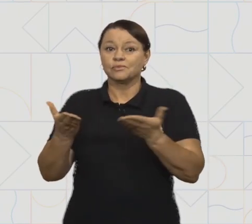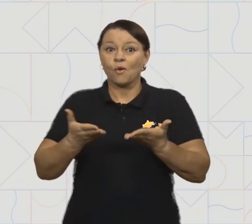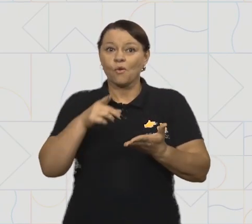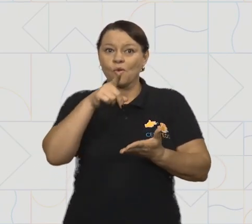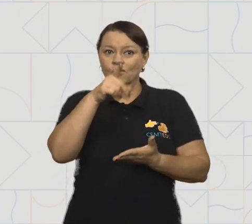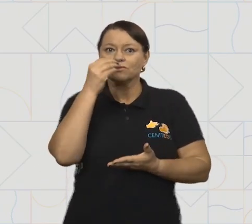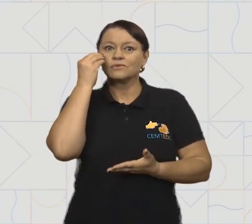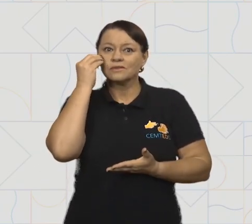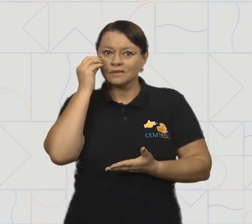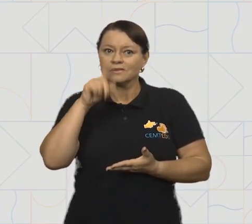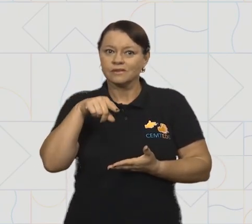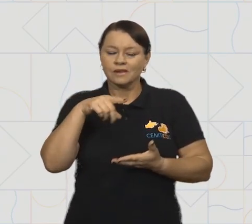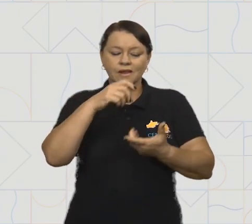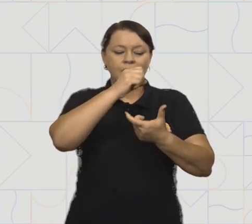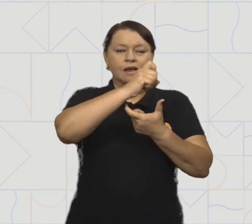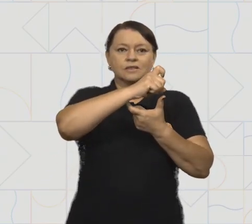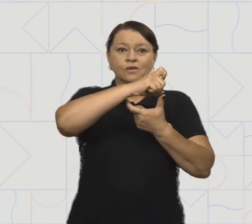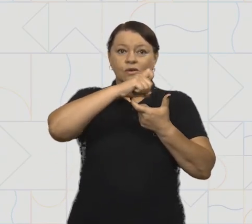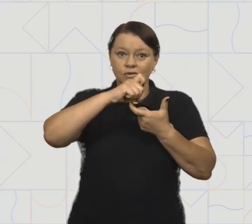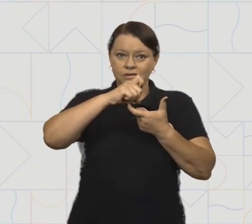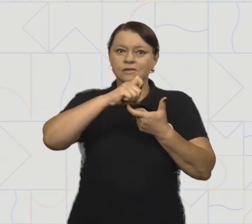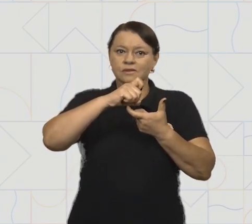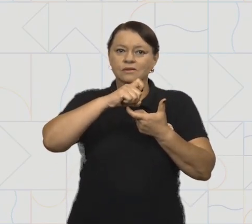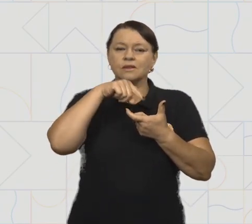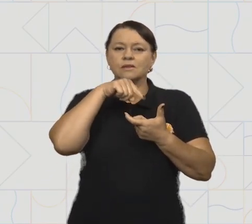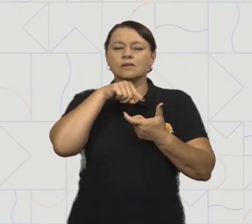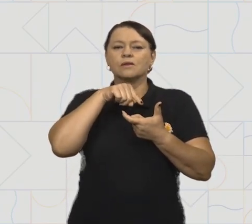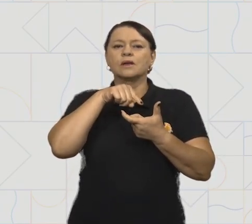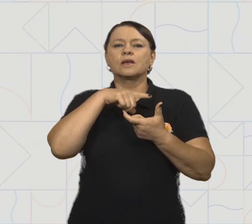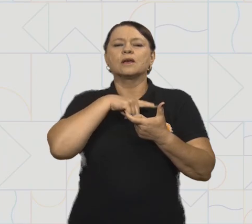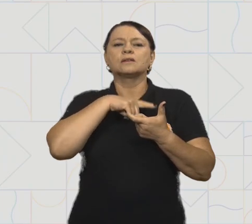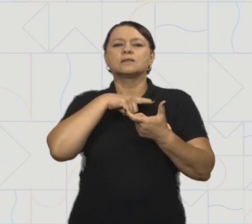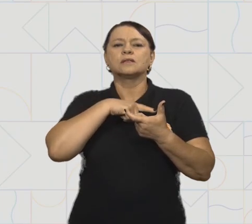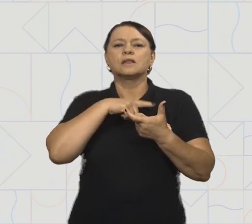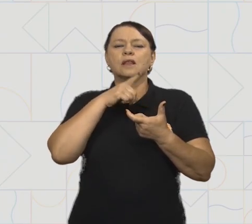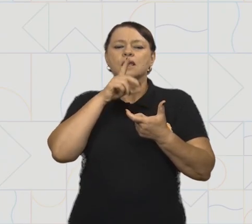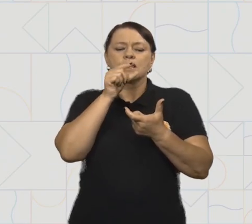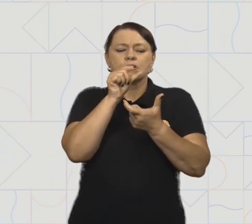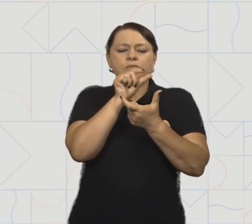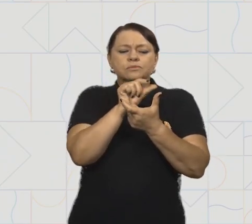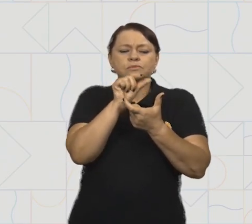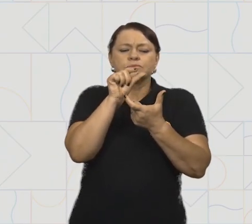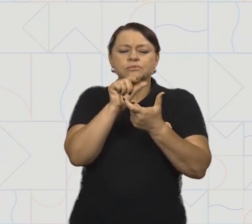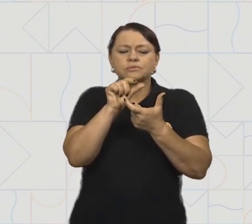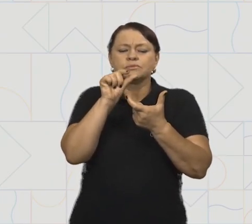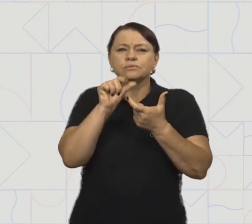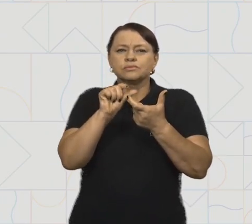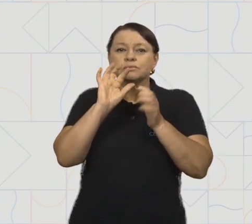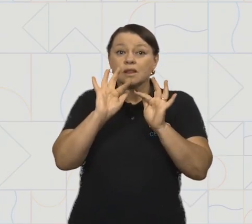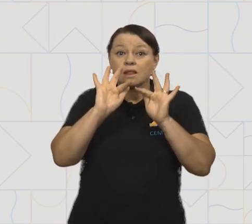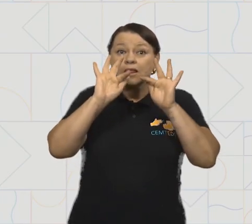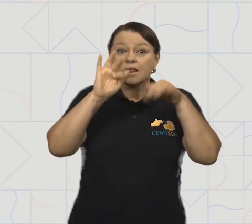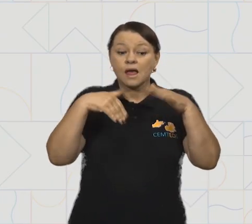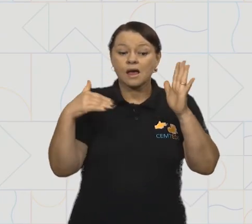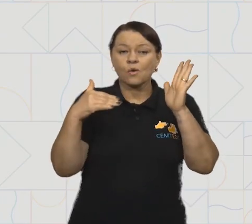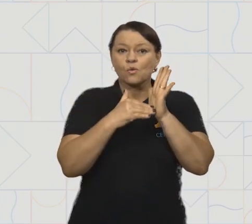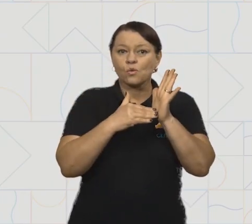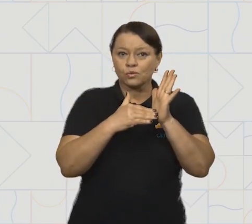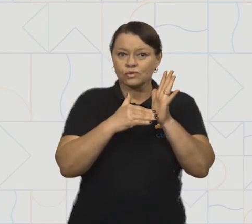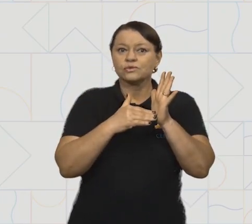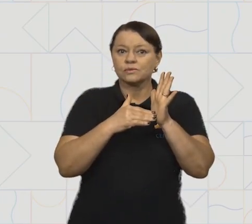Até. Até é uma palavra oxítona. E palavras oxítonas devem ser acentuadas quando terminam